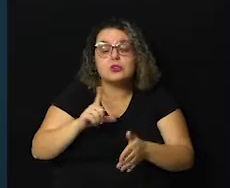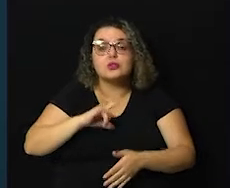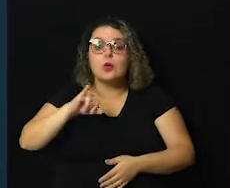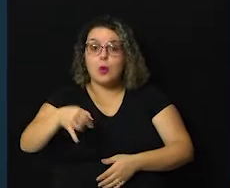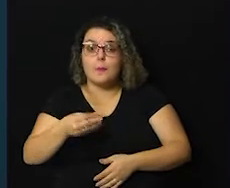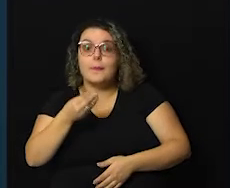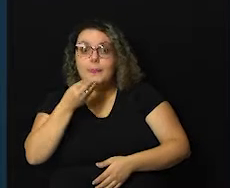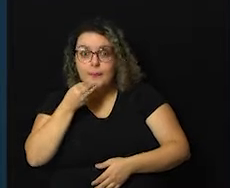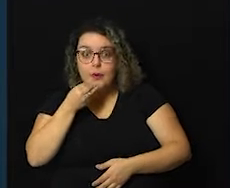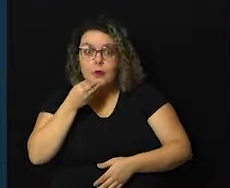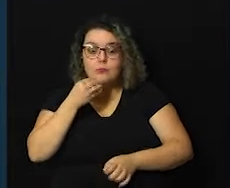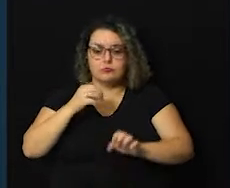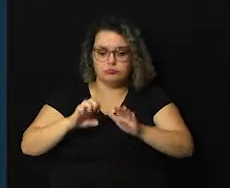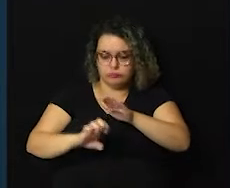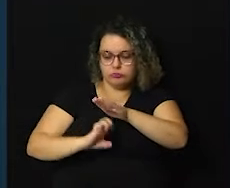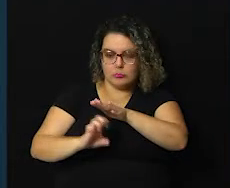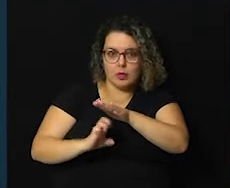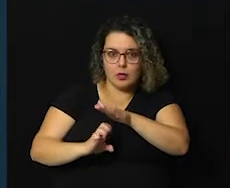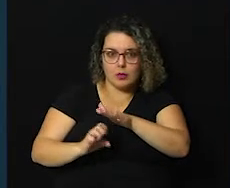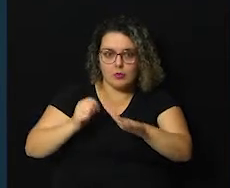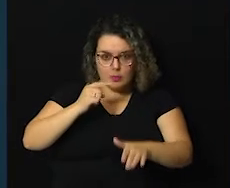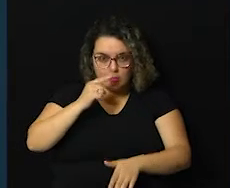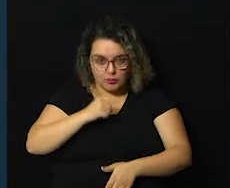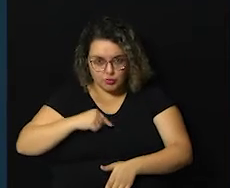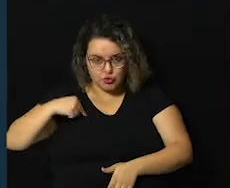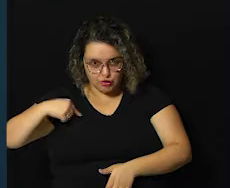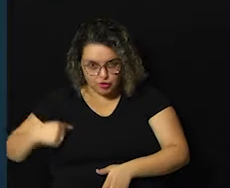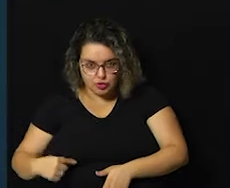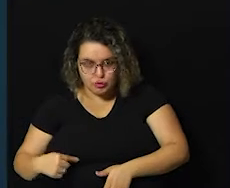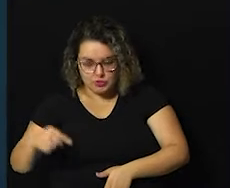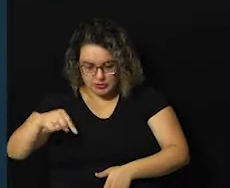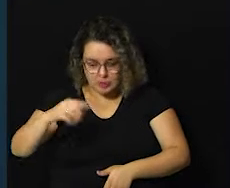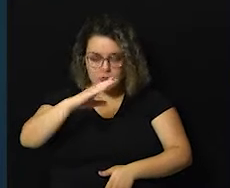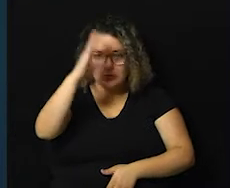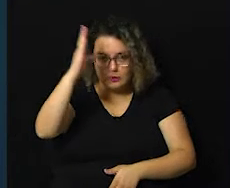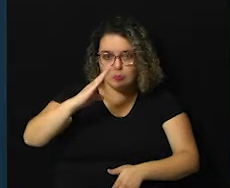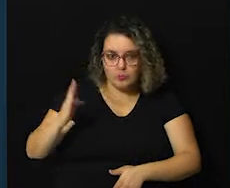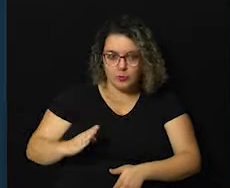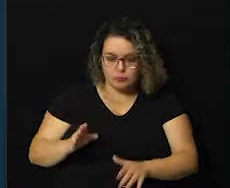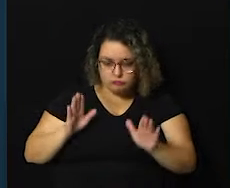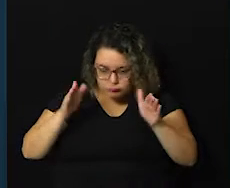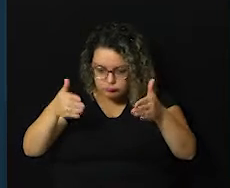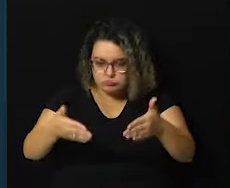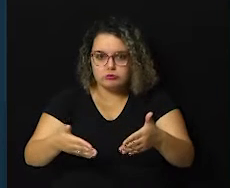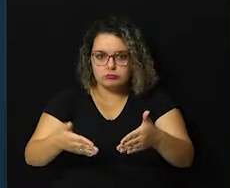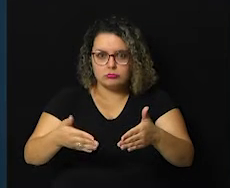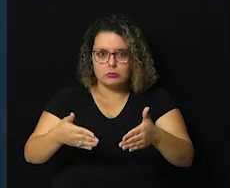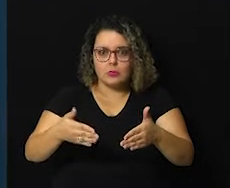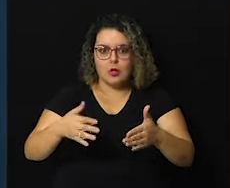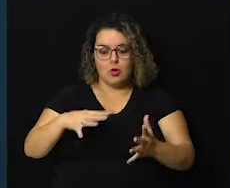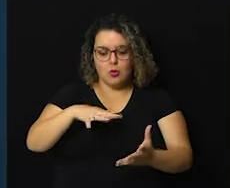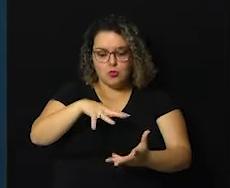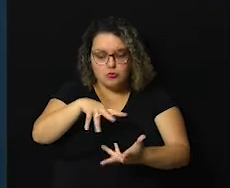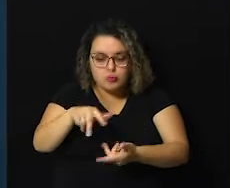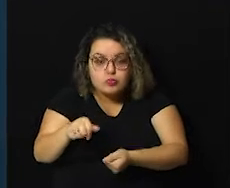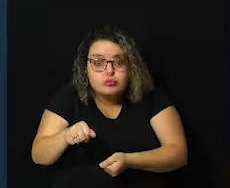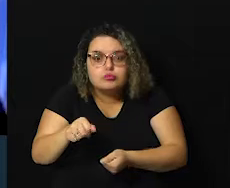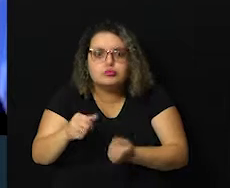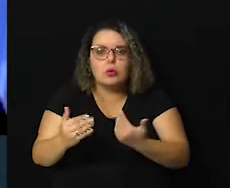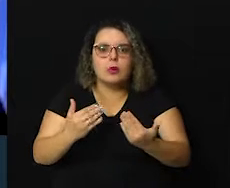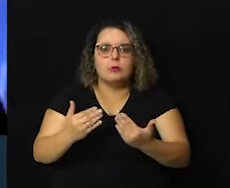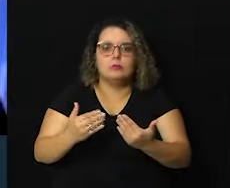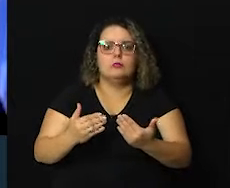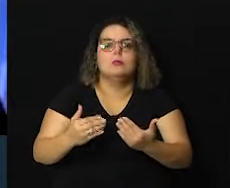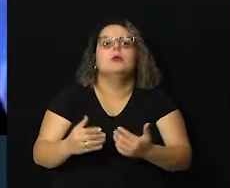tive oportunidade de abrir uma empresa chinesa aqui no Brasil uma das principais publicações de jogos mobile do